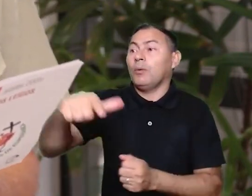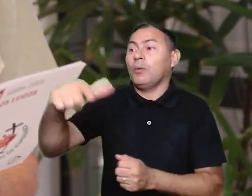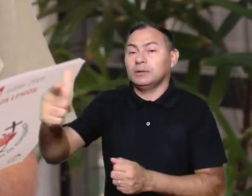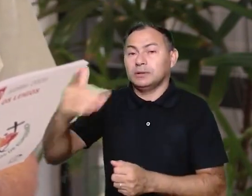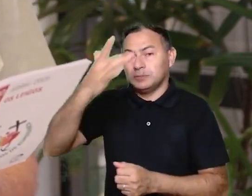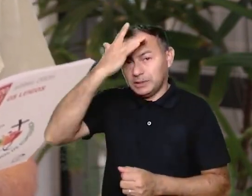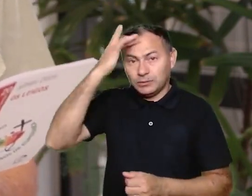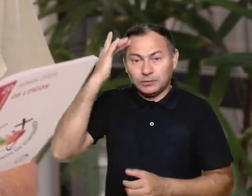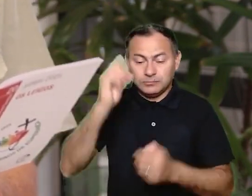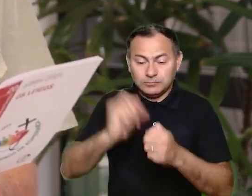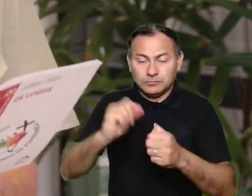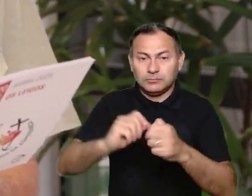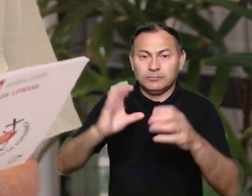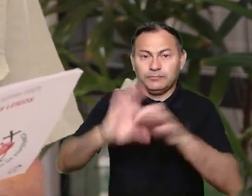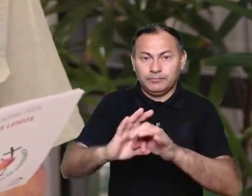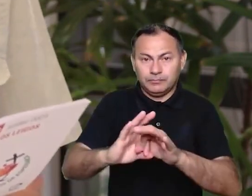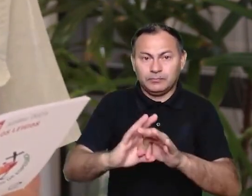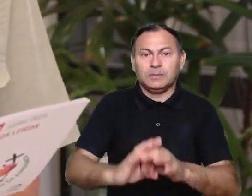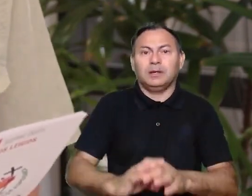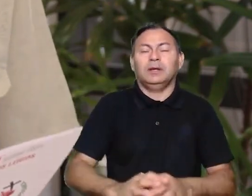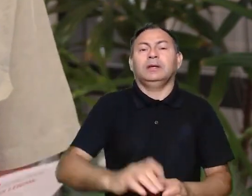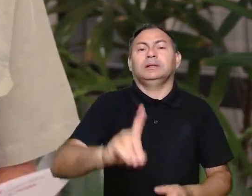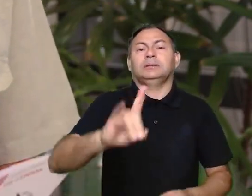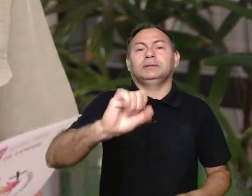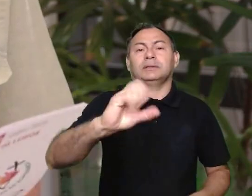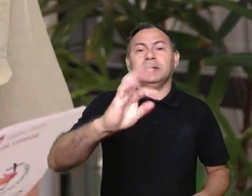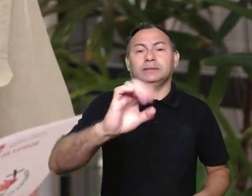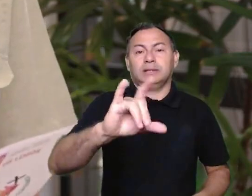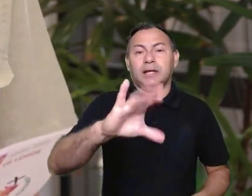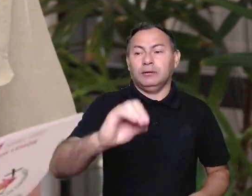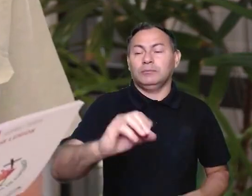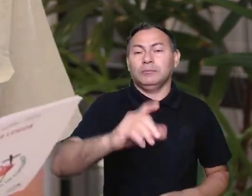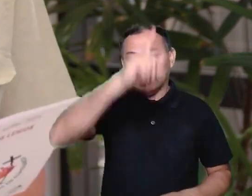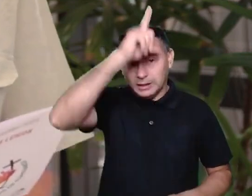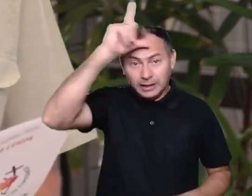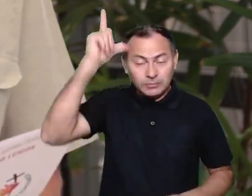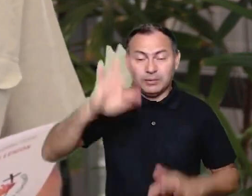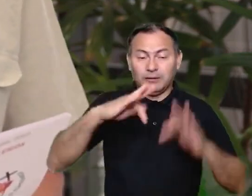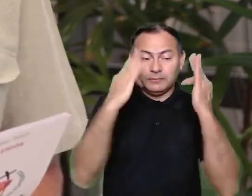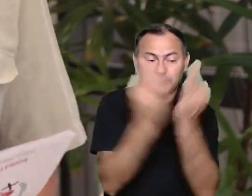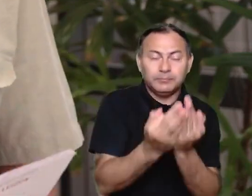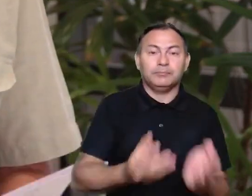com outros, formados o dicastério para os leigos, a